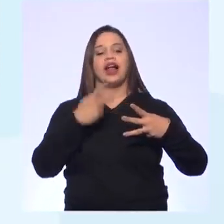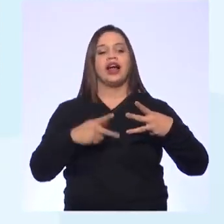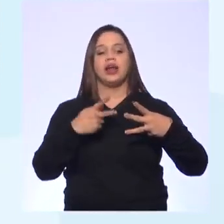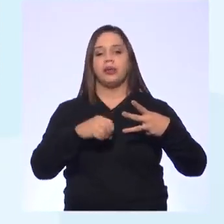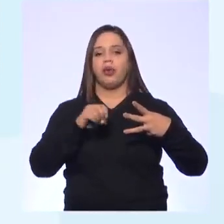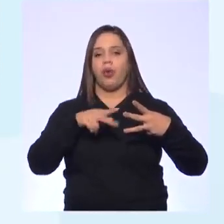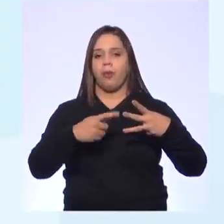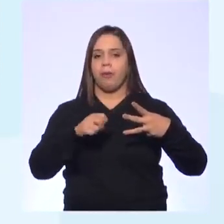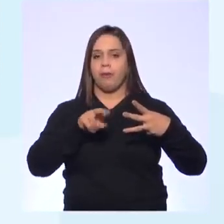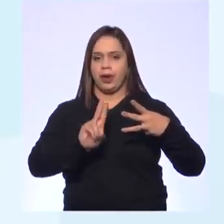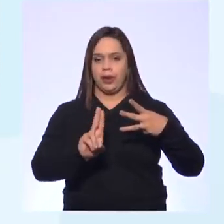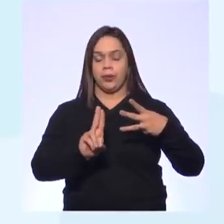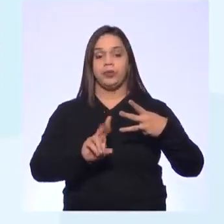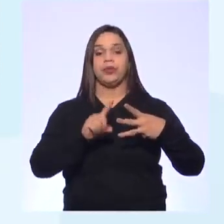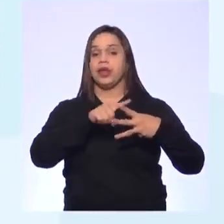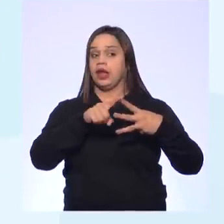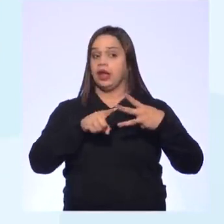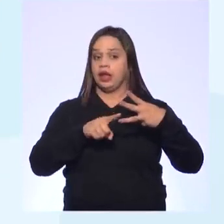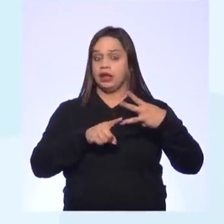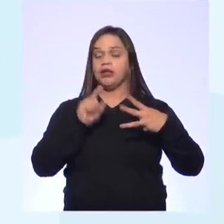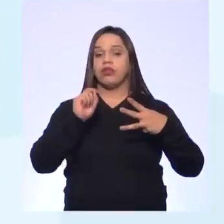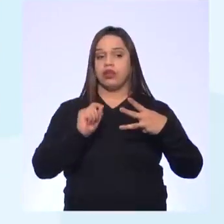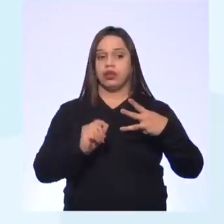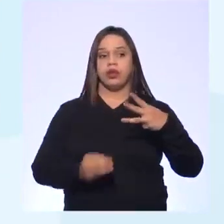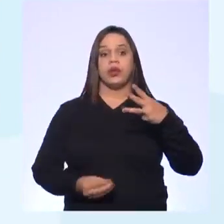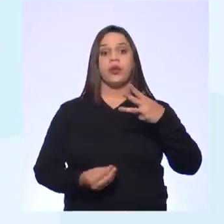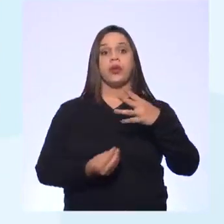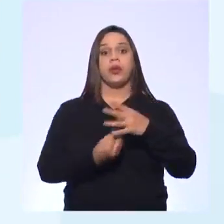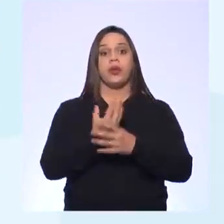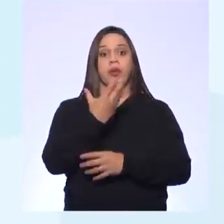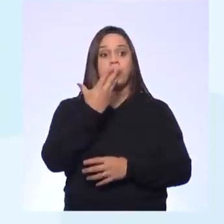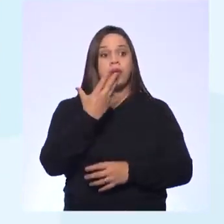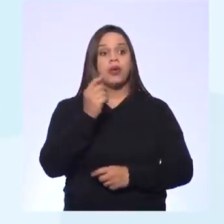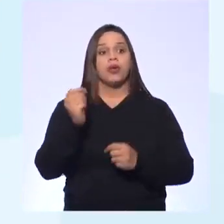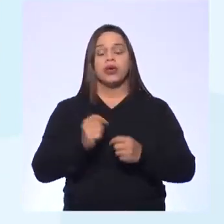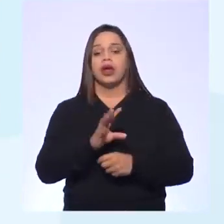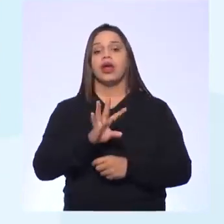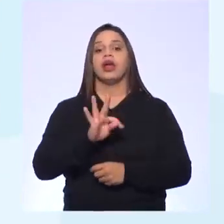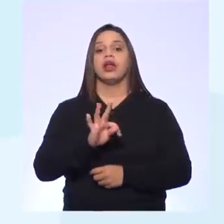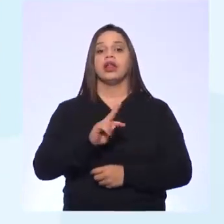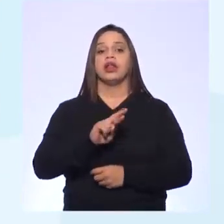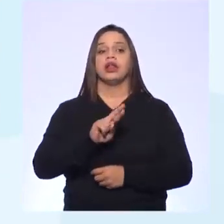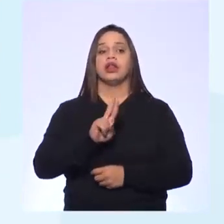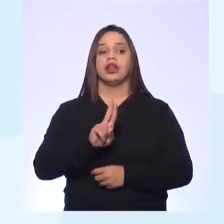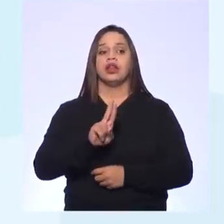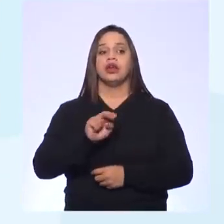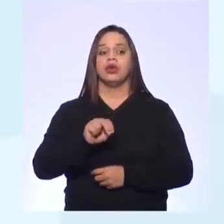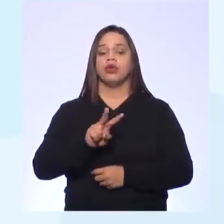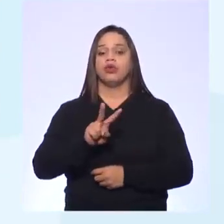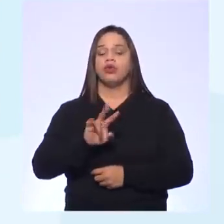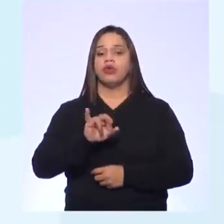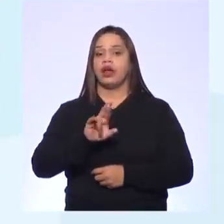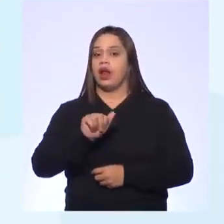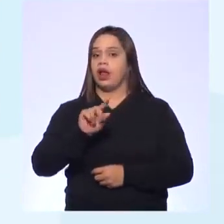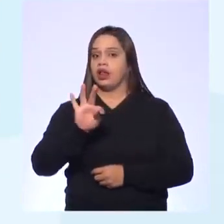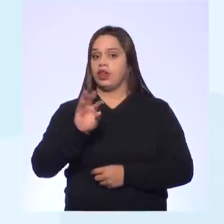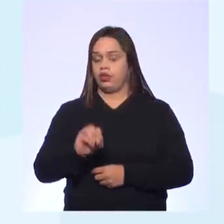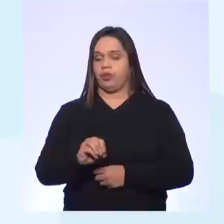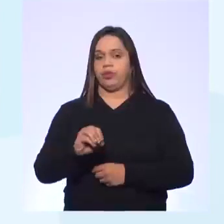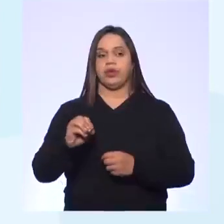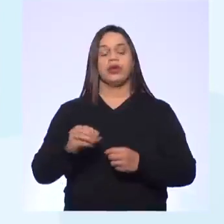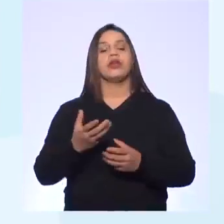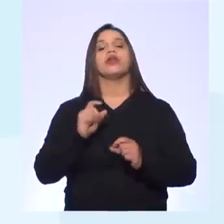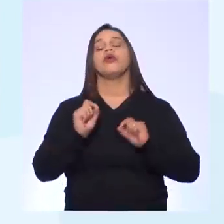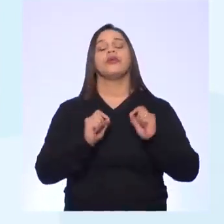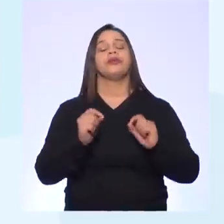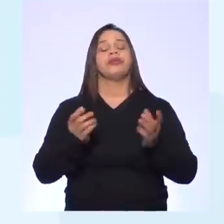Pompeu o Grande. Esses 3 formaram o primeiro triunvirato. O que foi o primeiro triunvirato? Foi assim, gente.